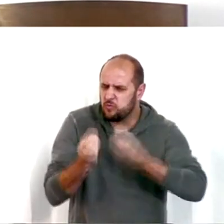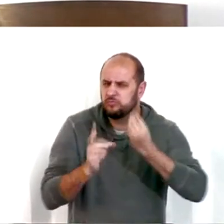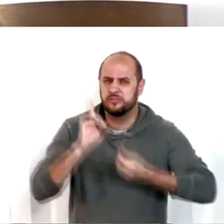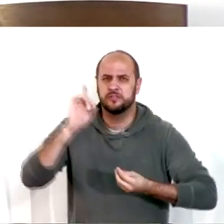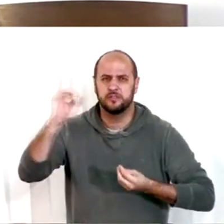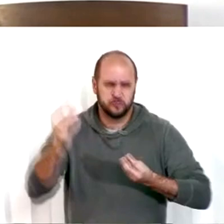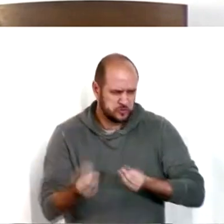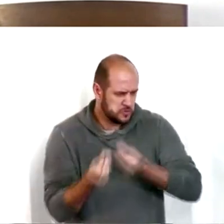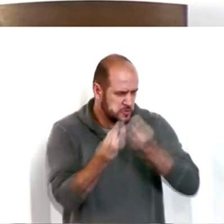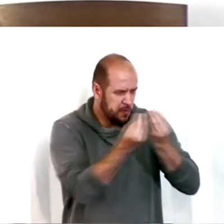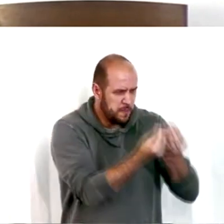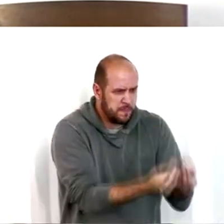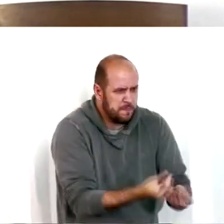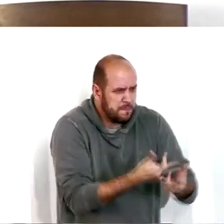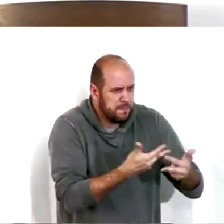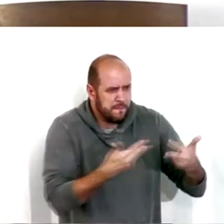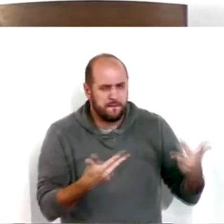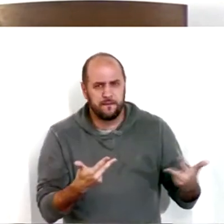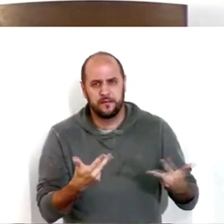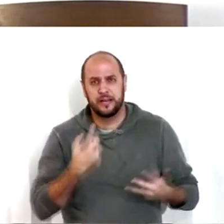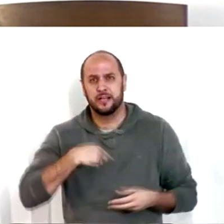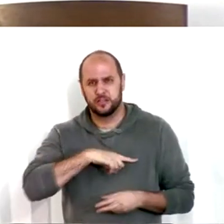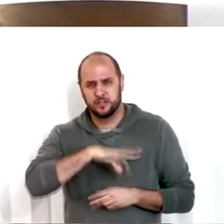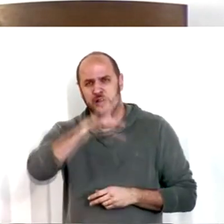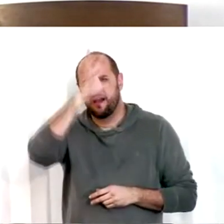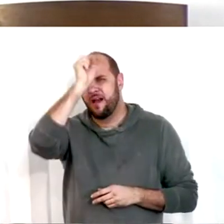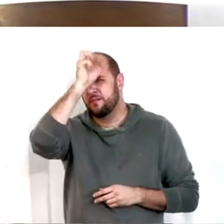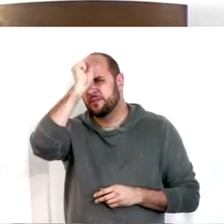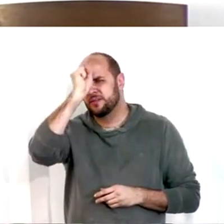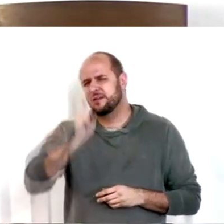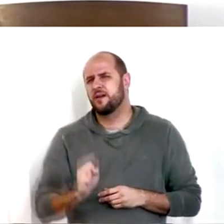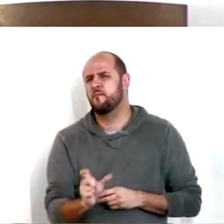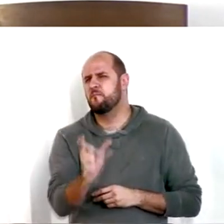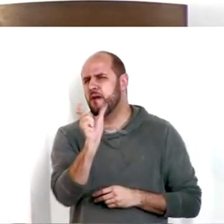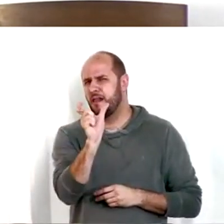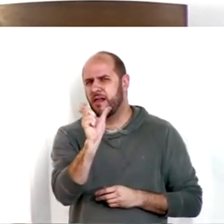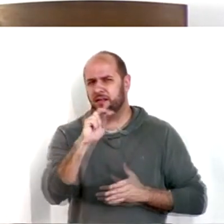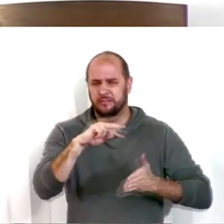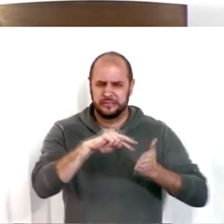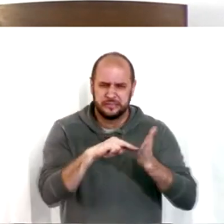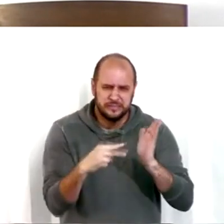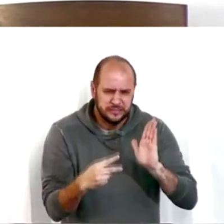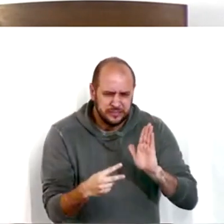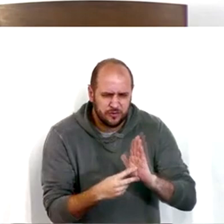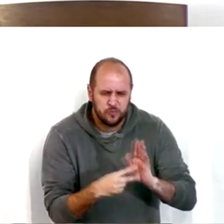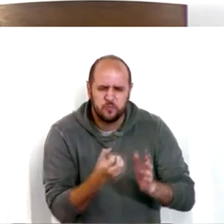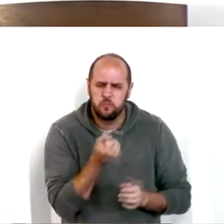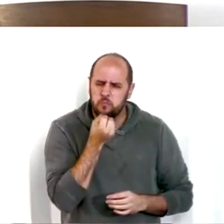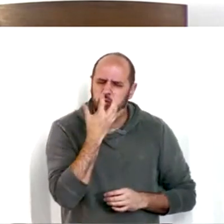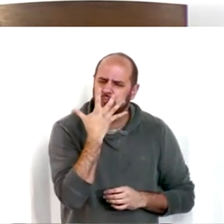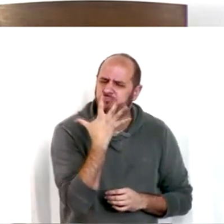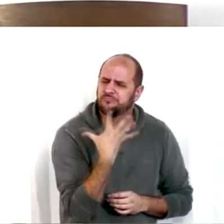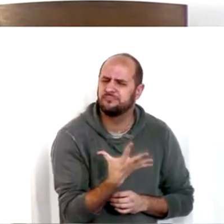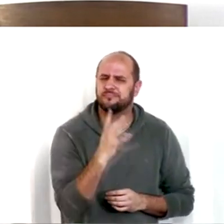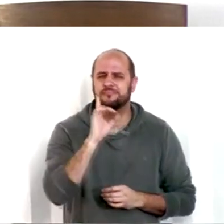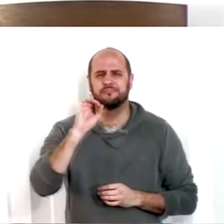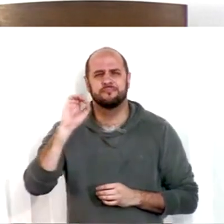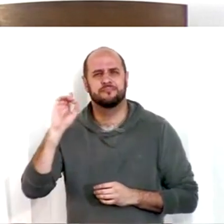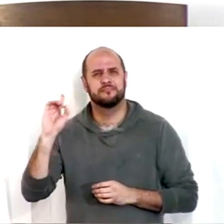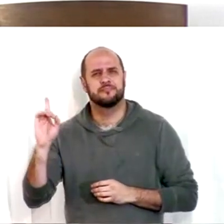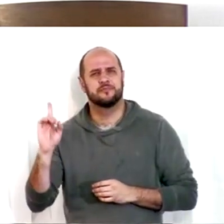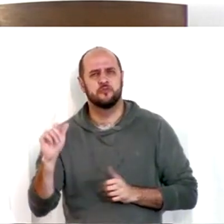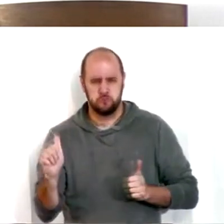nós aprendemos na última exposição que é a palavra que significa simplesmente a bondade de Deus que